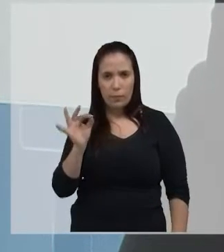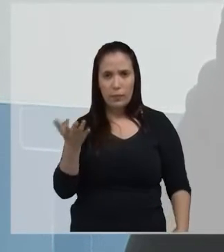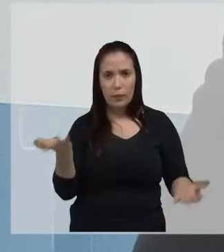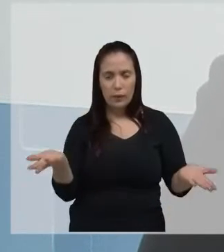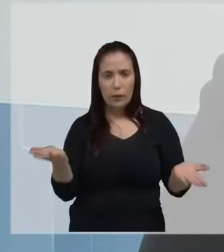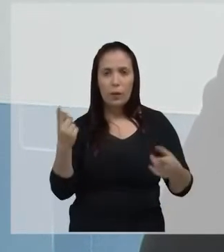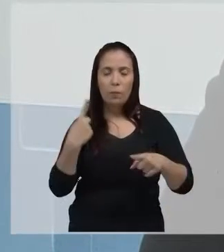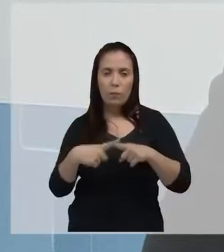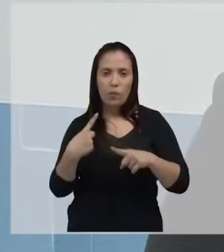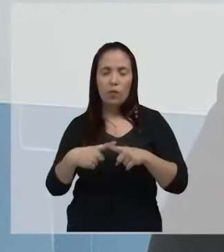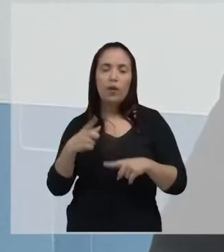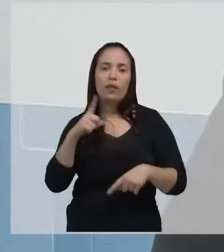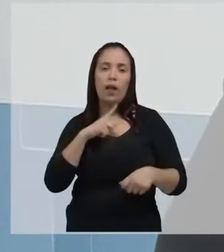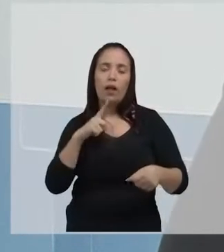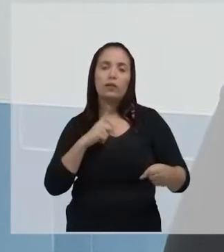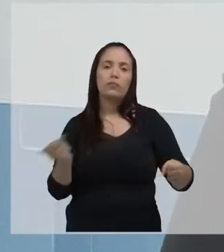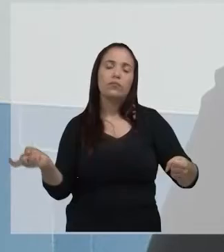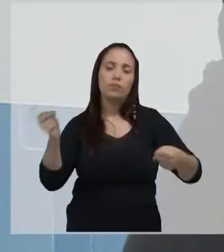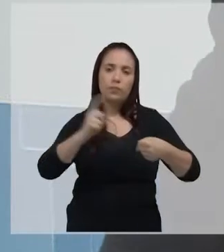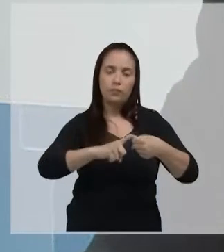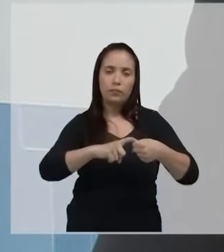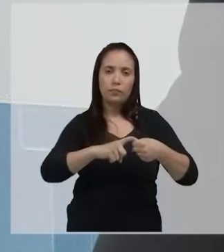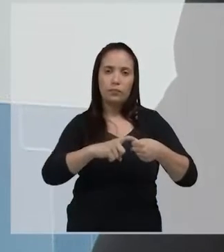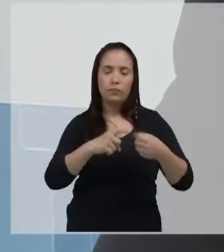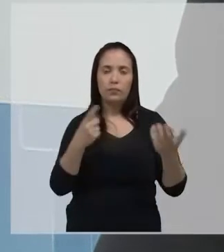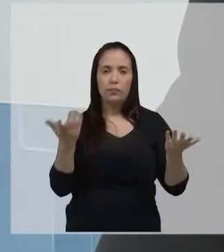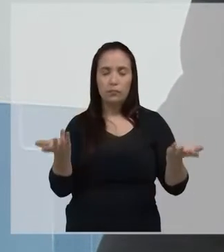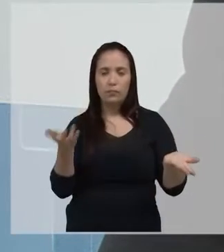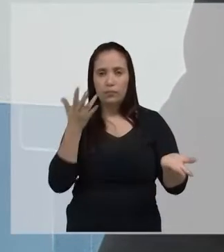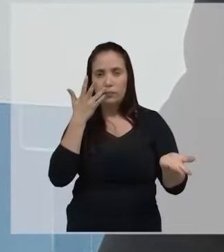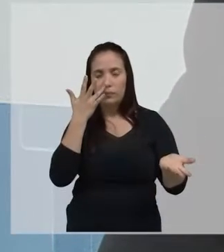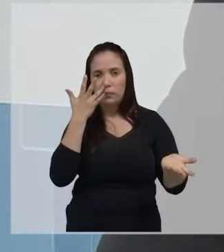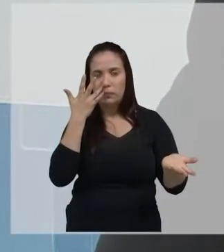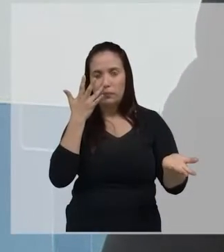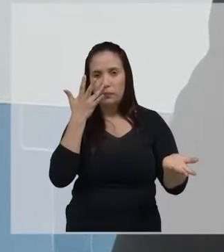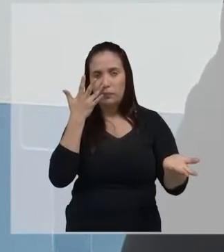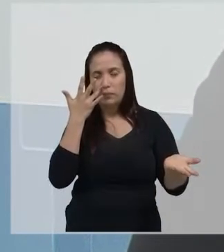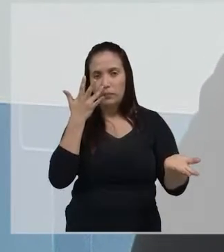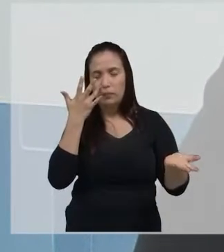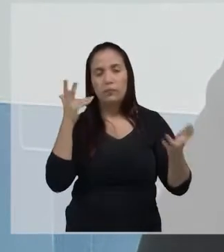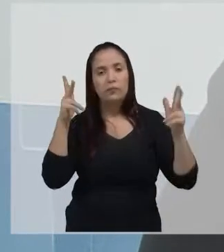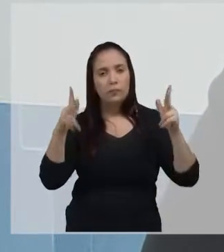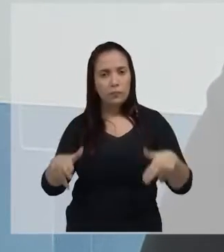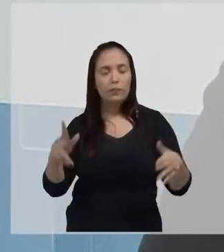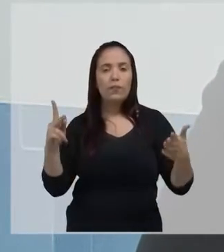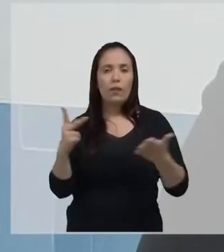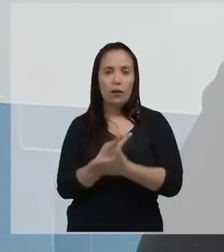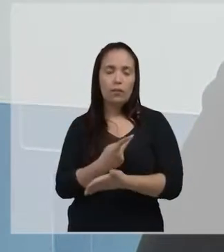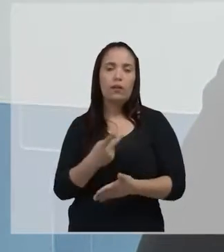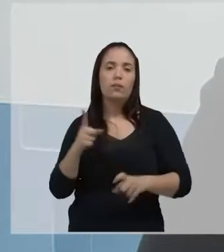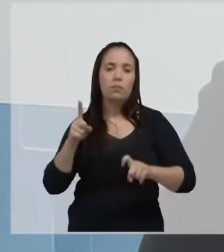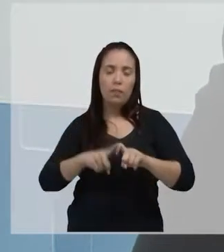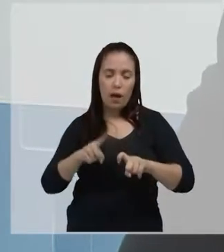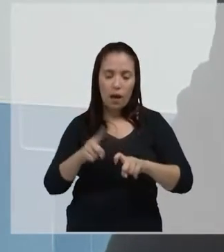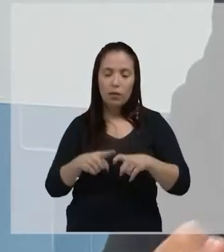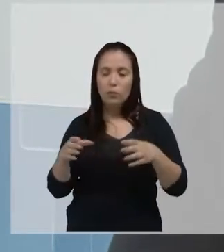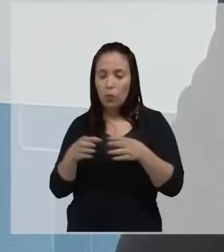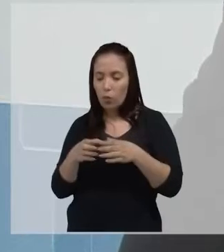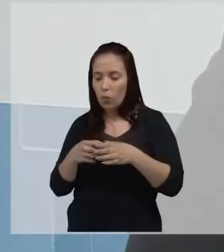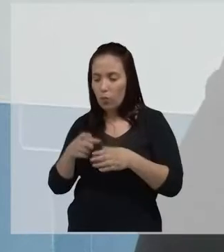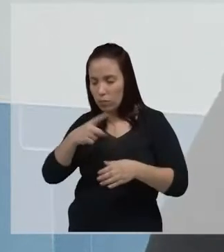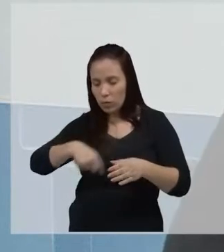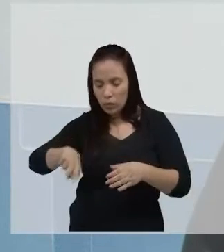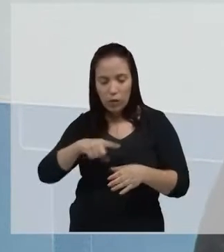Por quê? Porque tem um lobby deles na luta e o governador prestigia os interesses dele. A mesma coisa acontece com os médicos. A mesma coisa